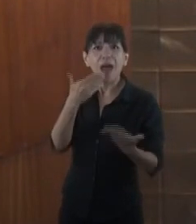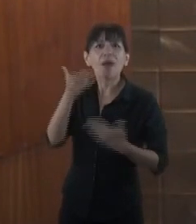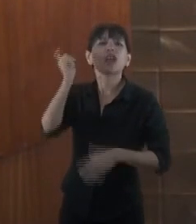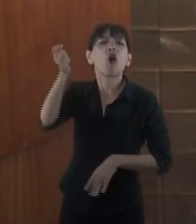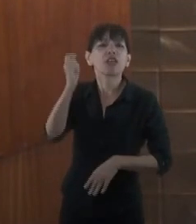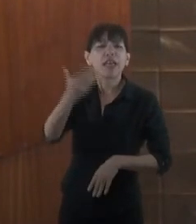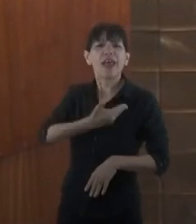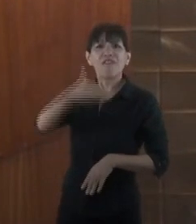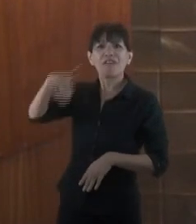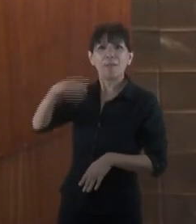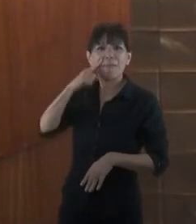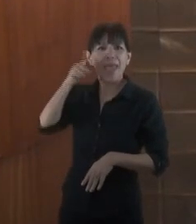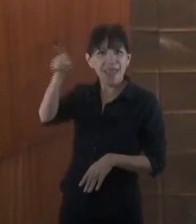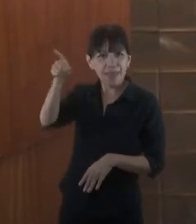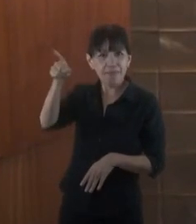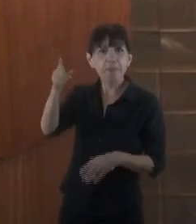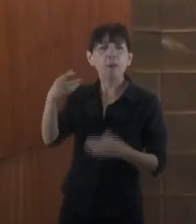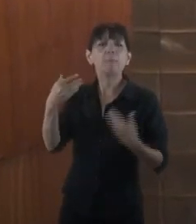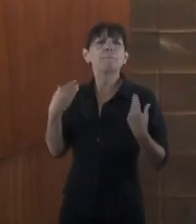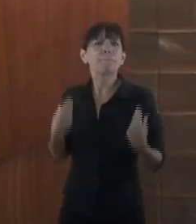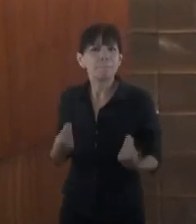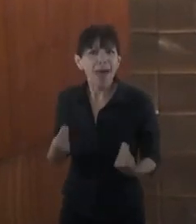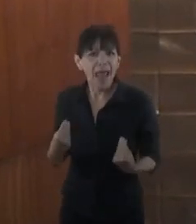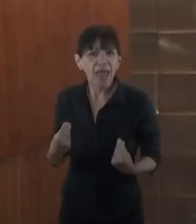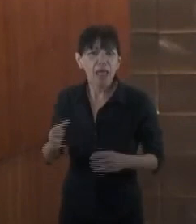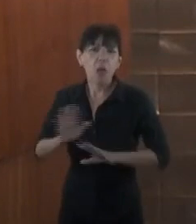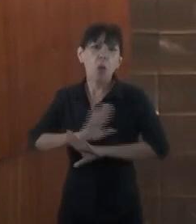do pescoço da Argentina